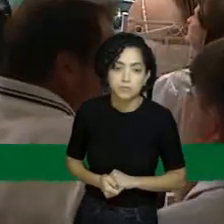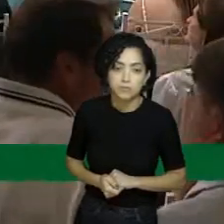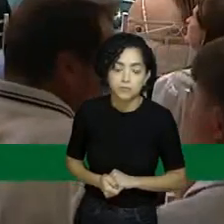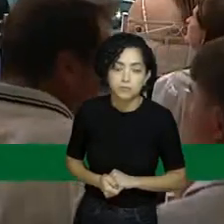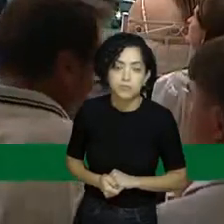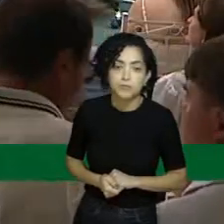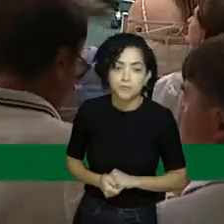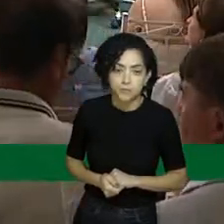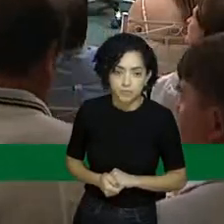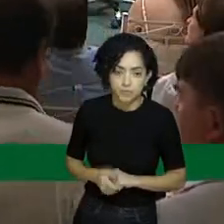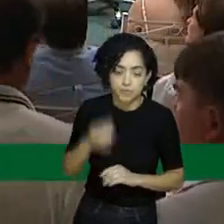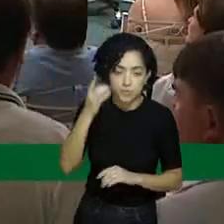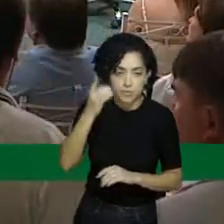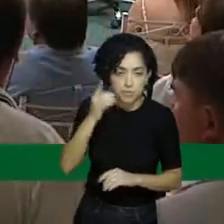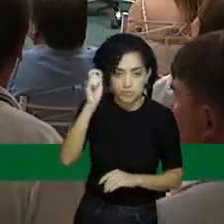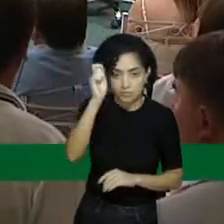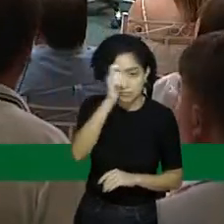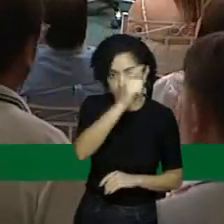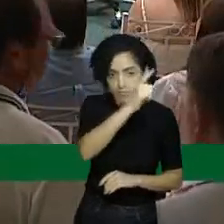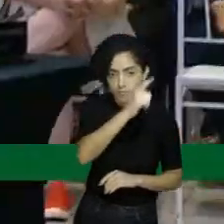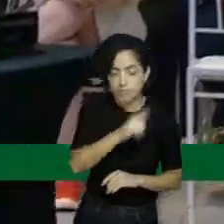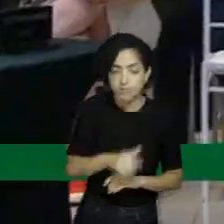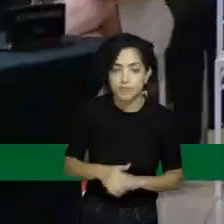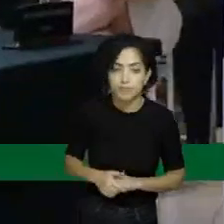Deputado Altair Silva.